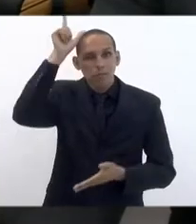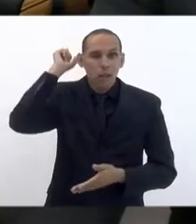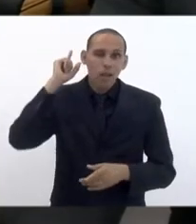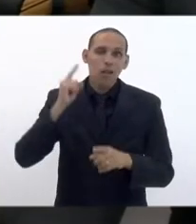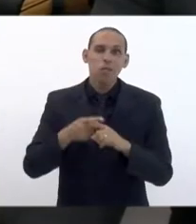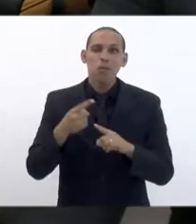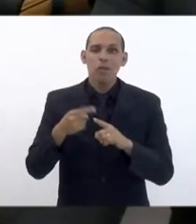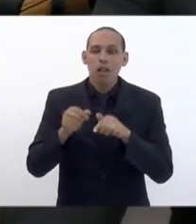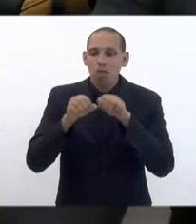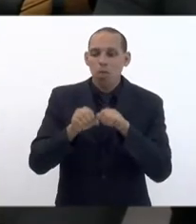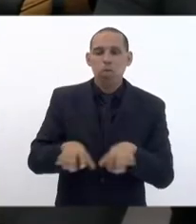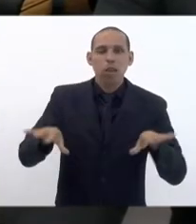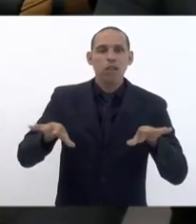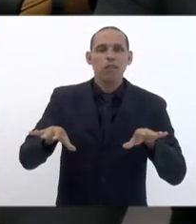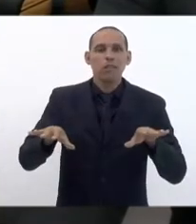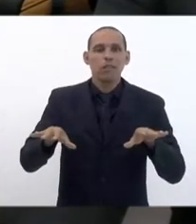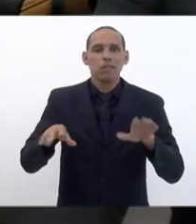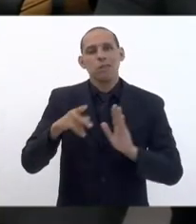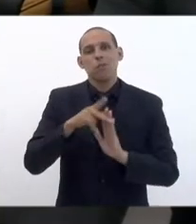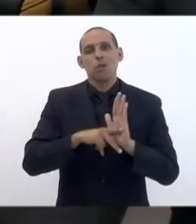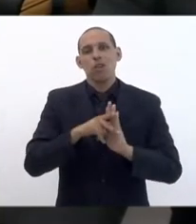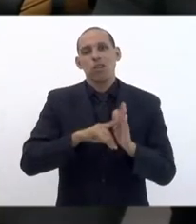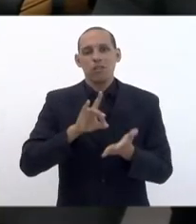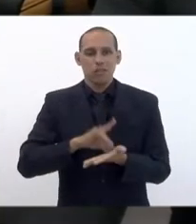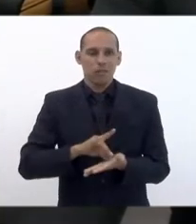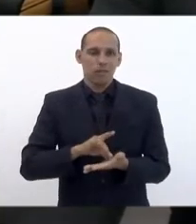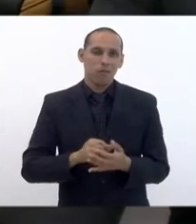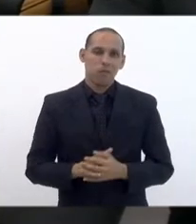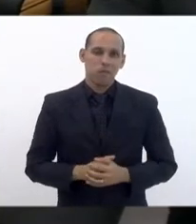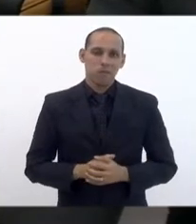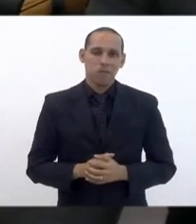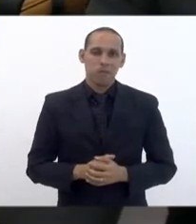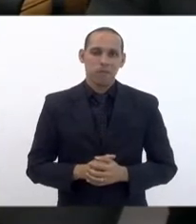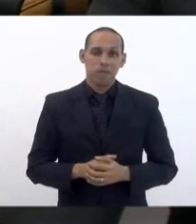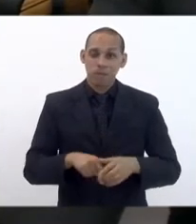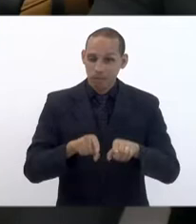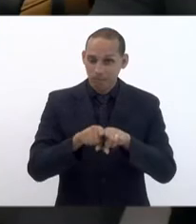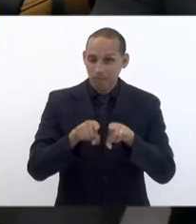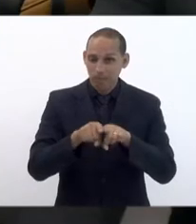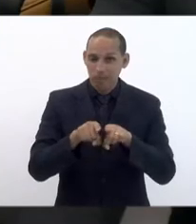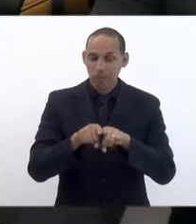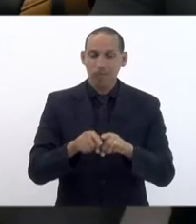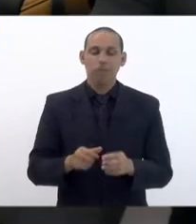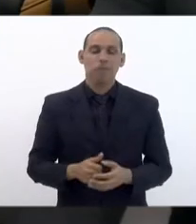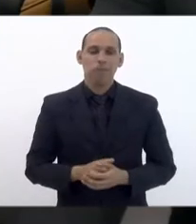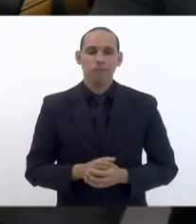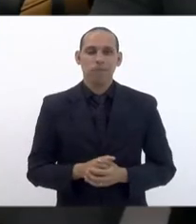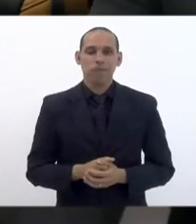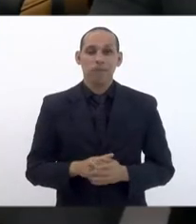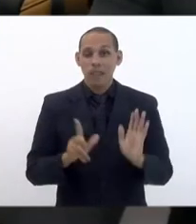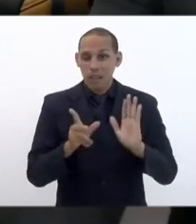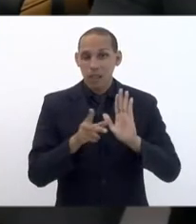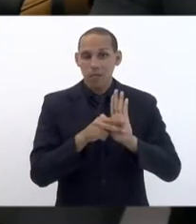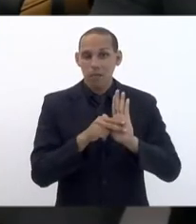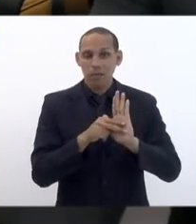em definitivo o projeto original. E na mesma linha, as